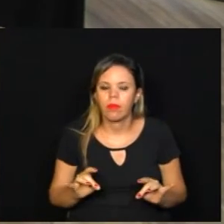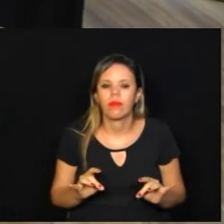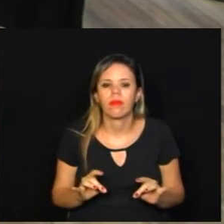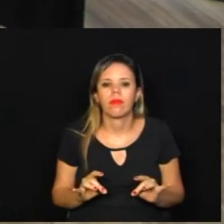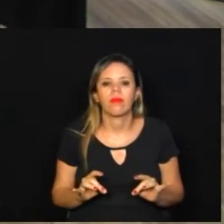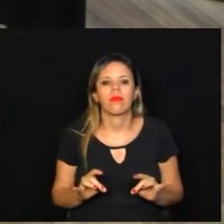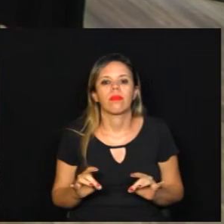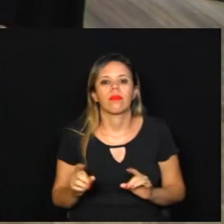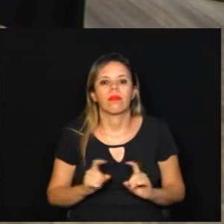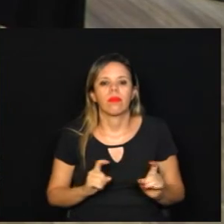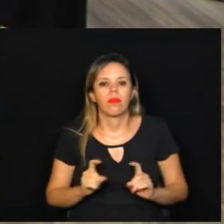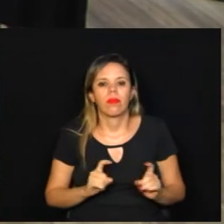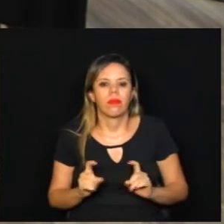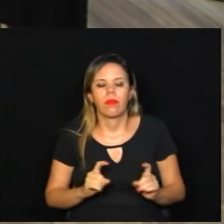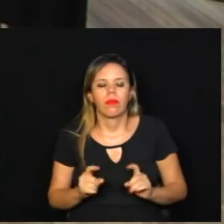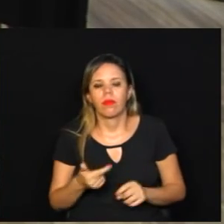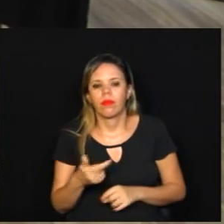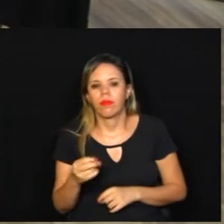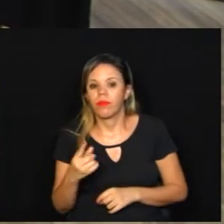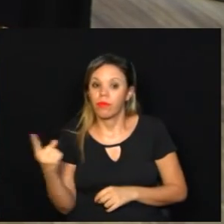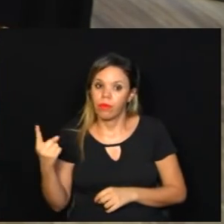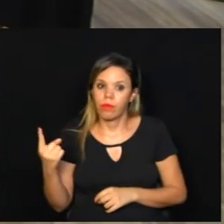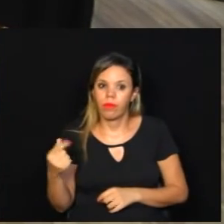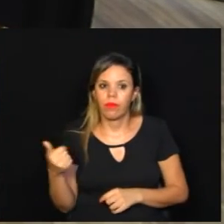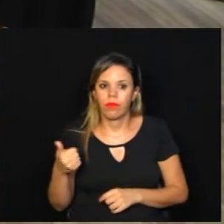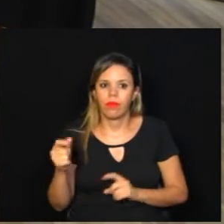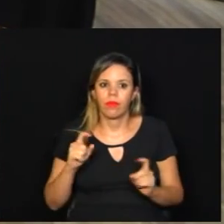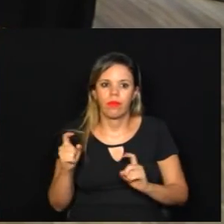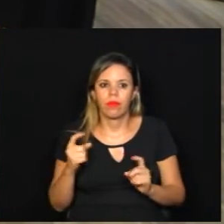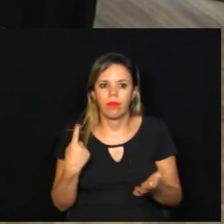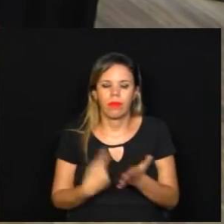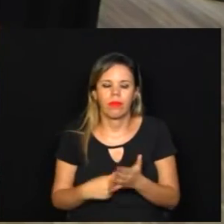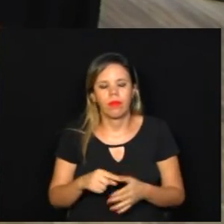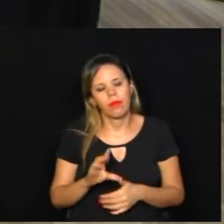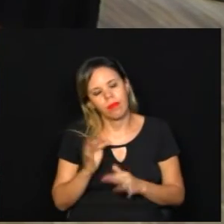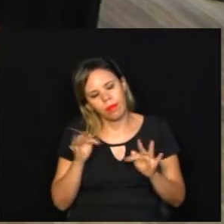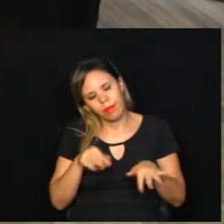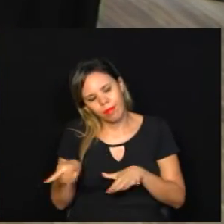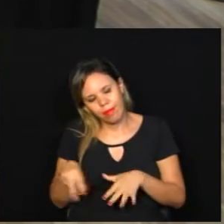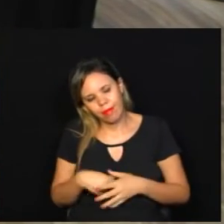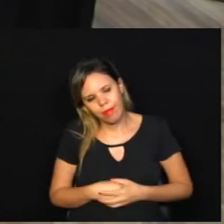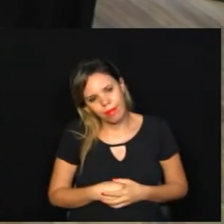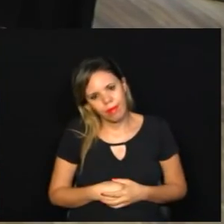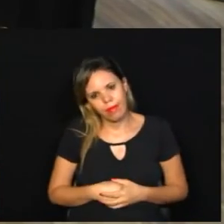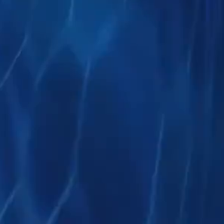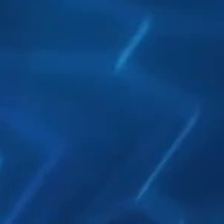dessa primeira reunião ordinária de 2021. Combinado. Até lá. Bom fim de semana.